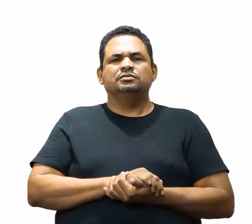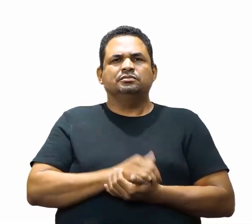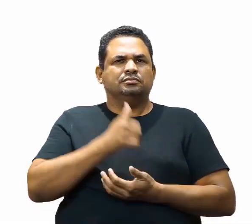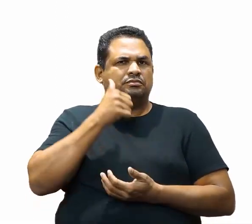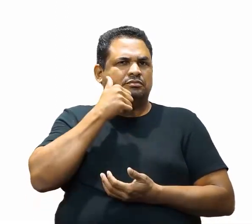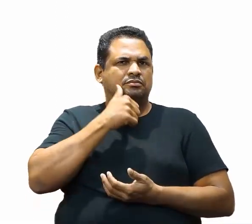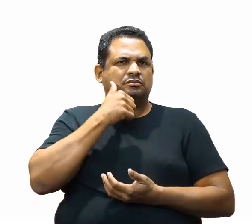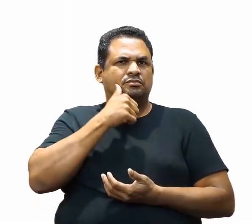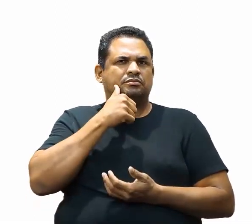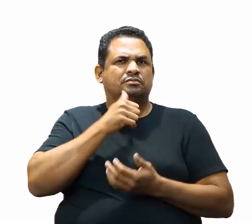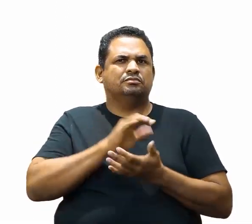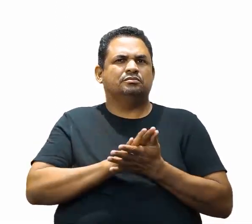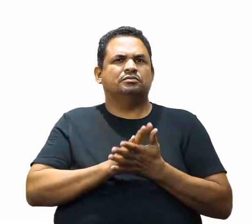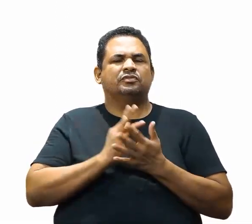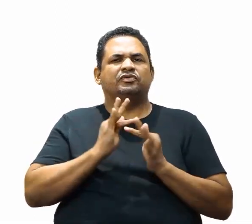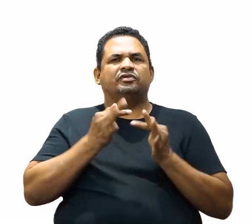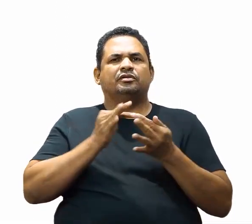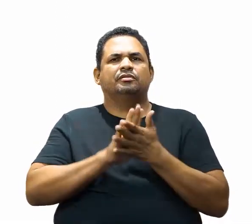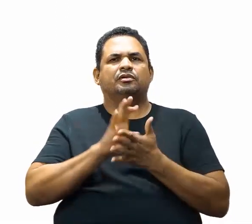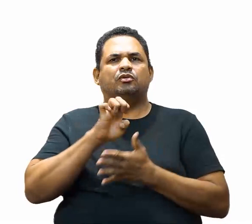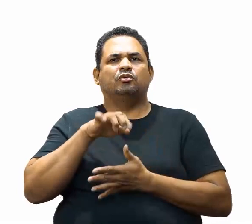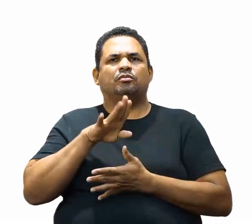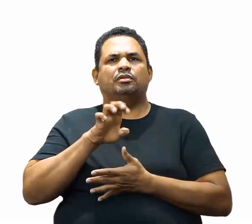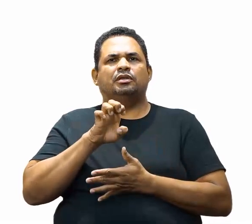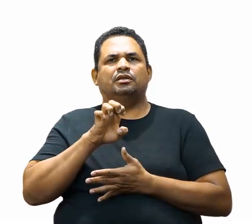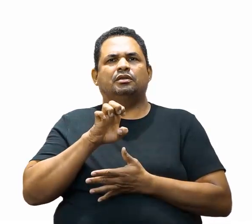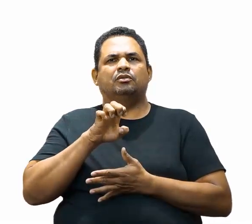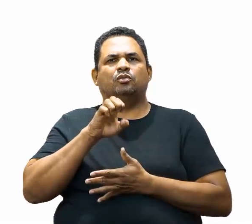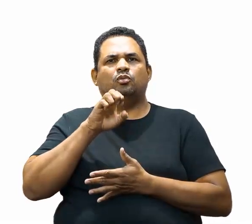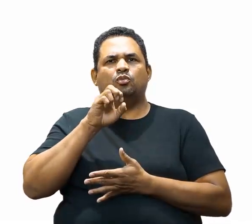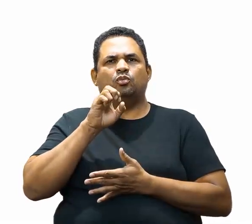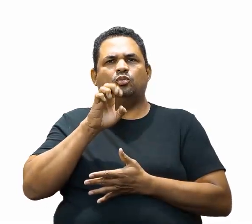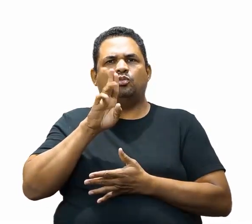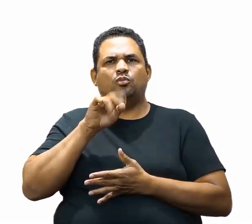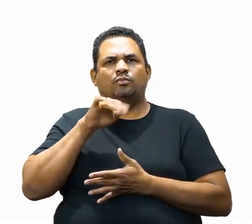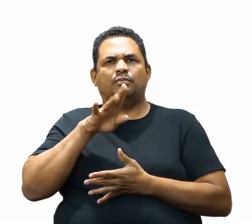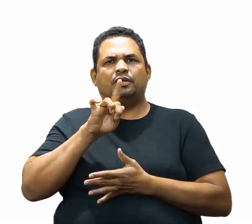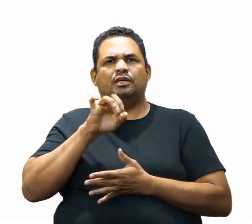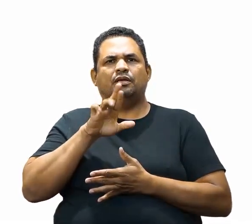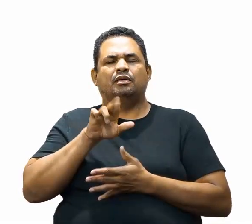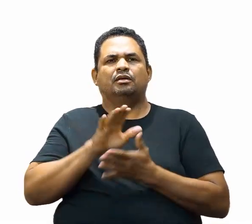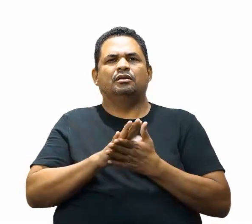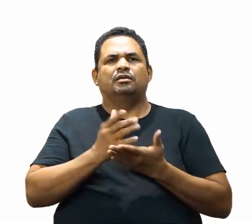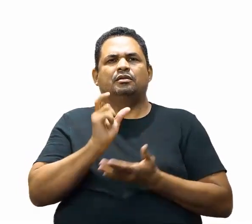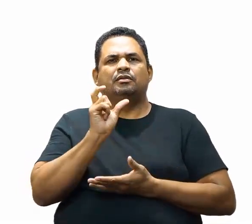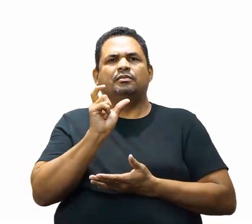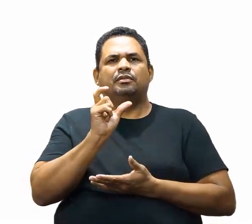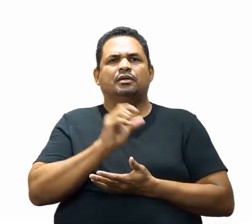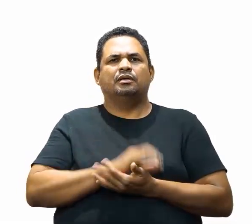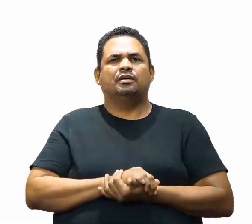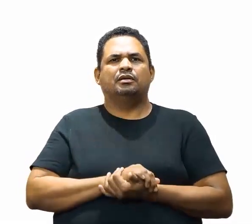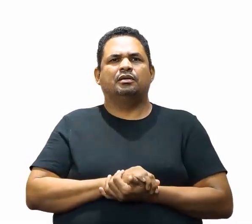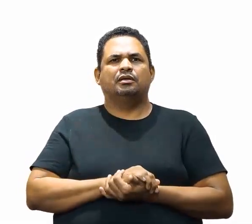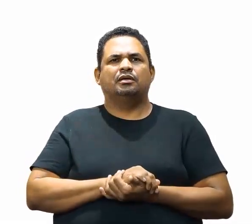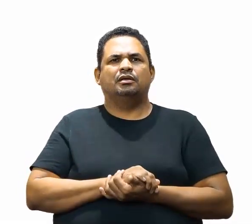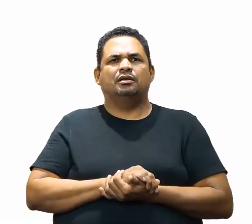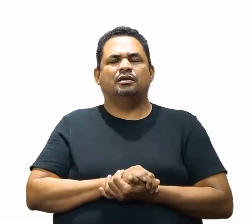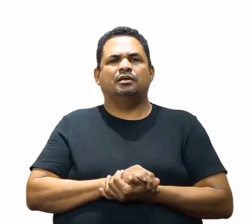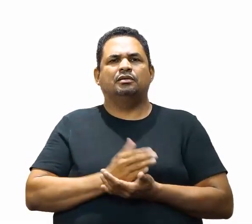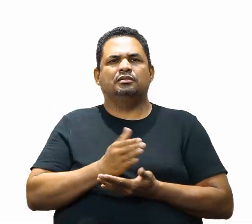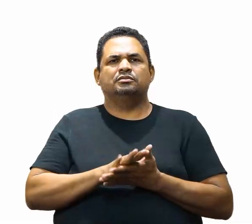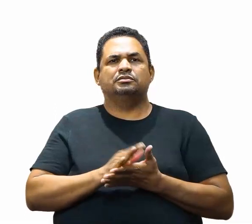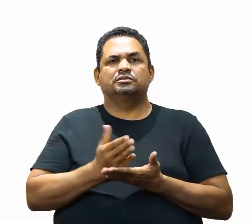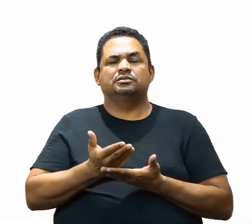são terminados em umbre. Com uma exceção, a palavra alumbre, que é iluminação, e